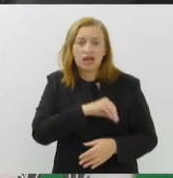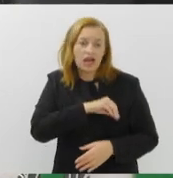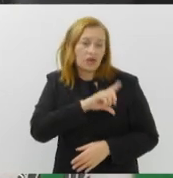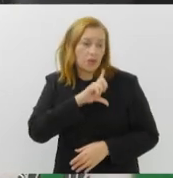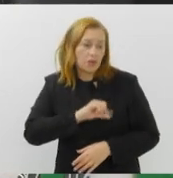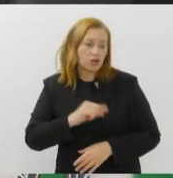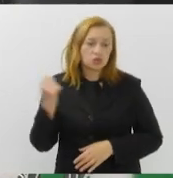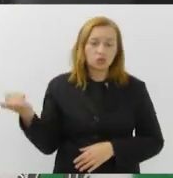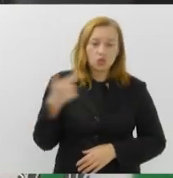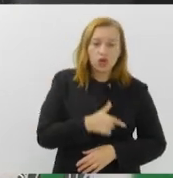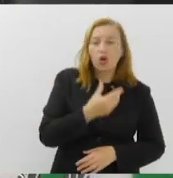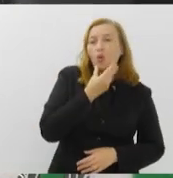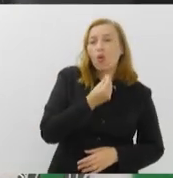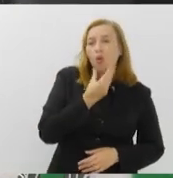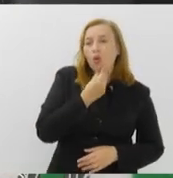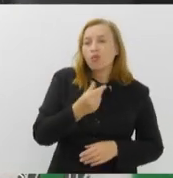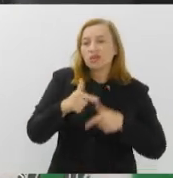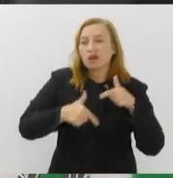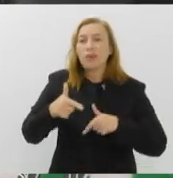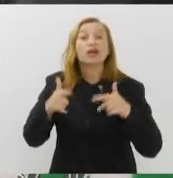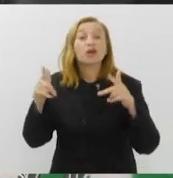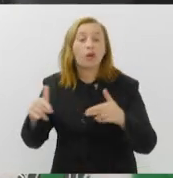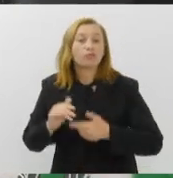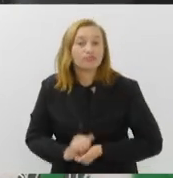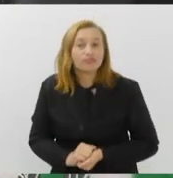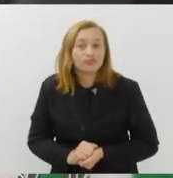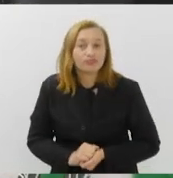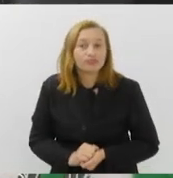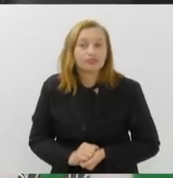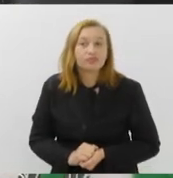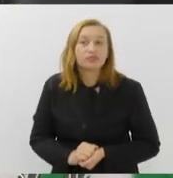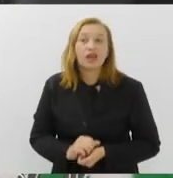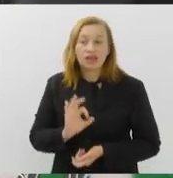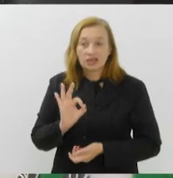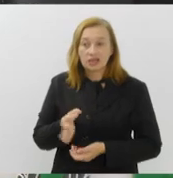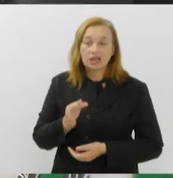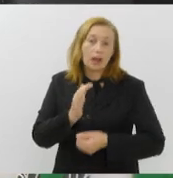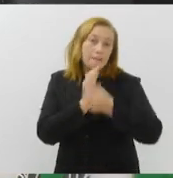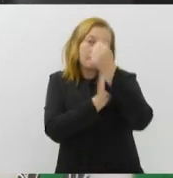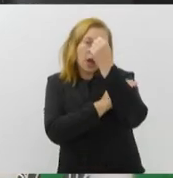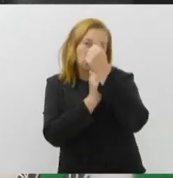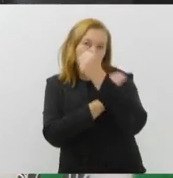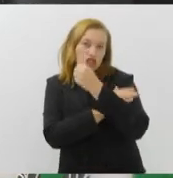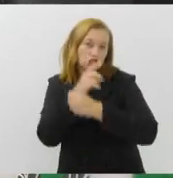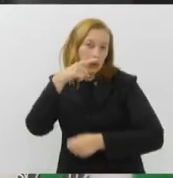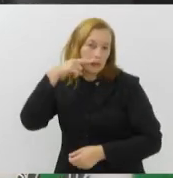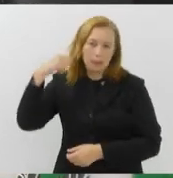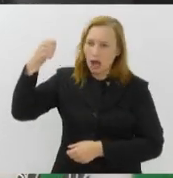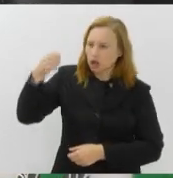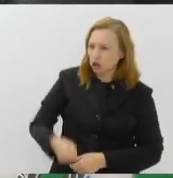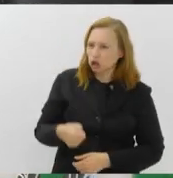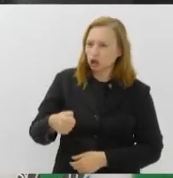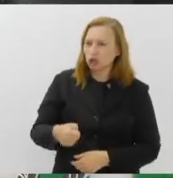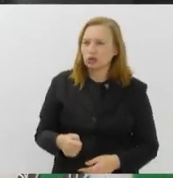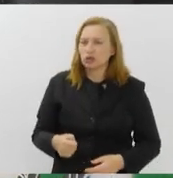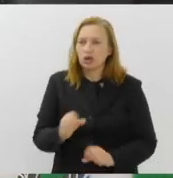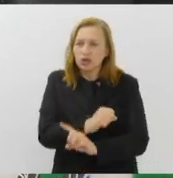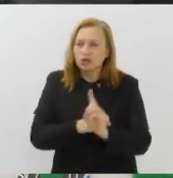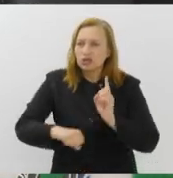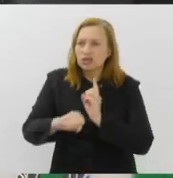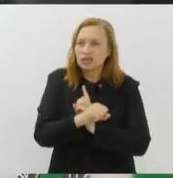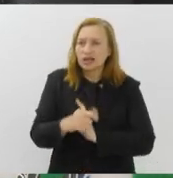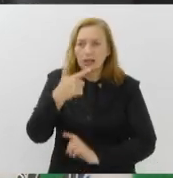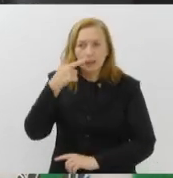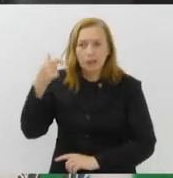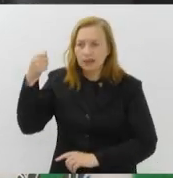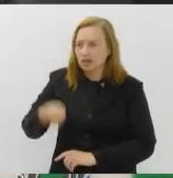os homens ocupando as mesmas funções? É óbvio que se trata de machismo, de misoginia, de uma sociedade patriarcal